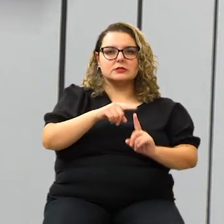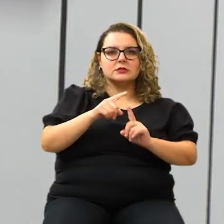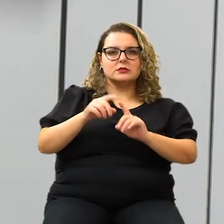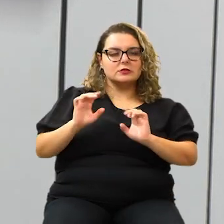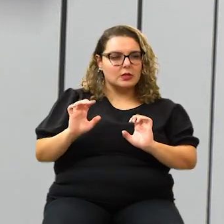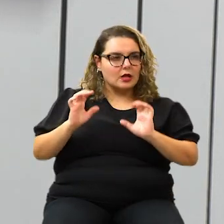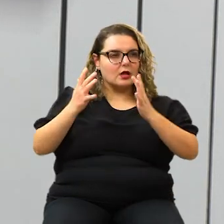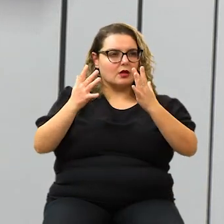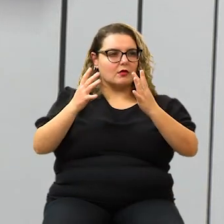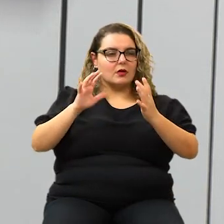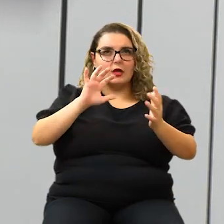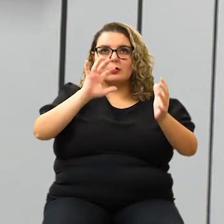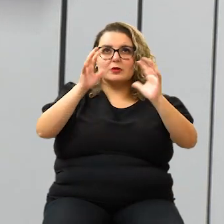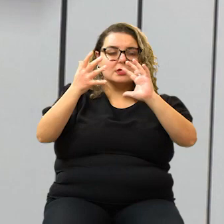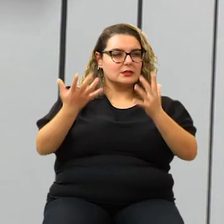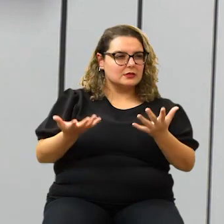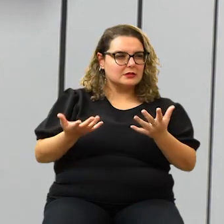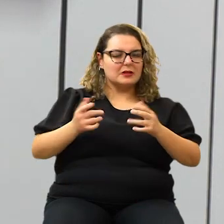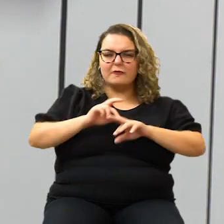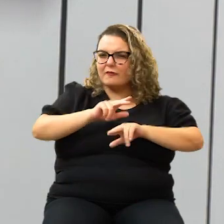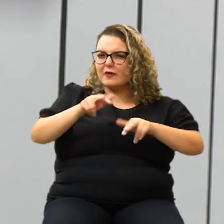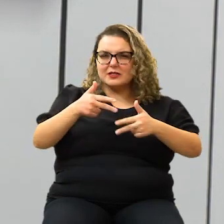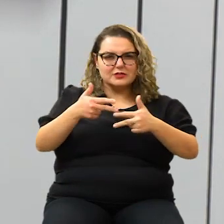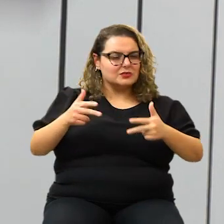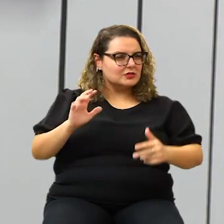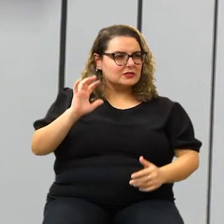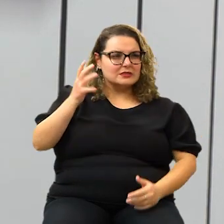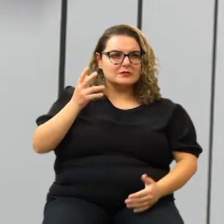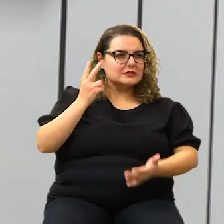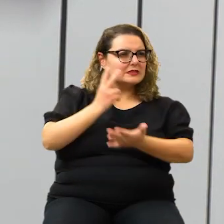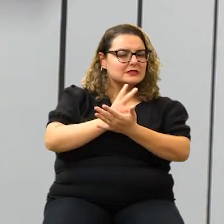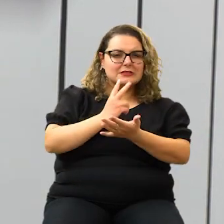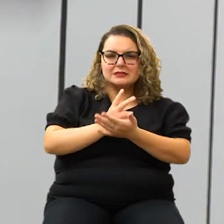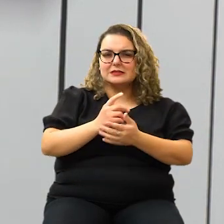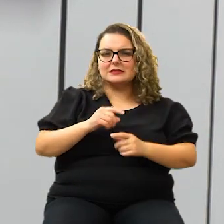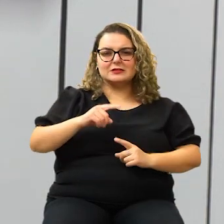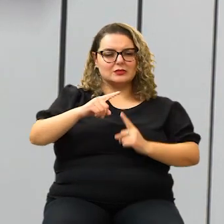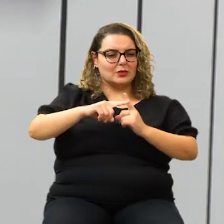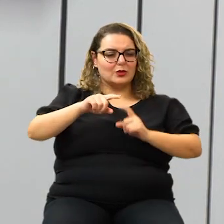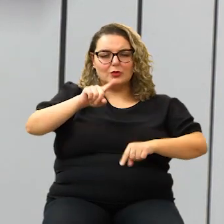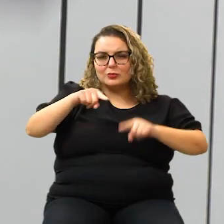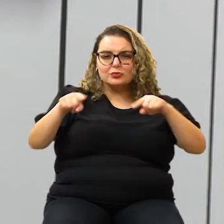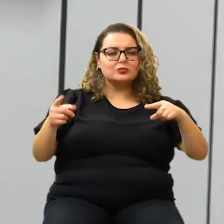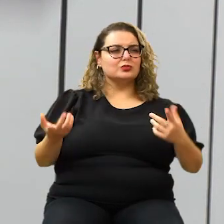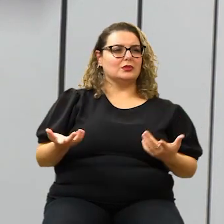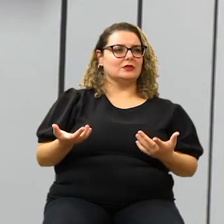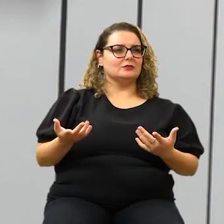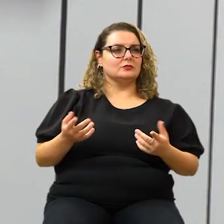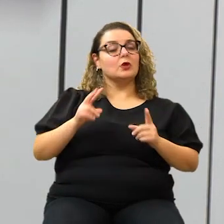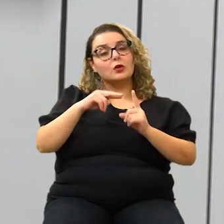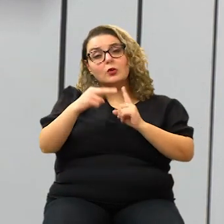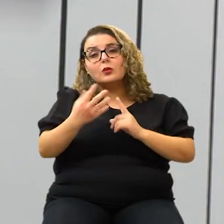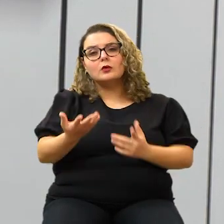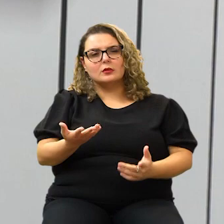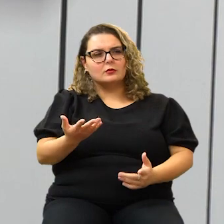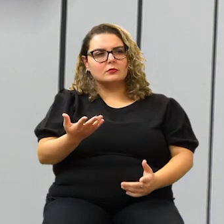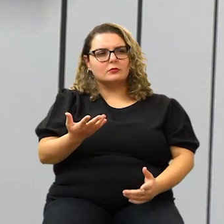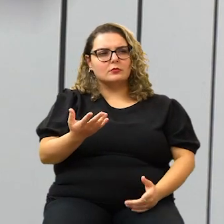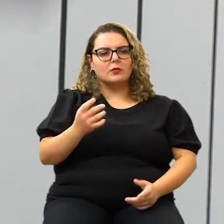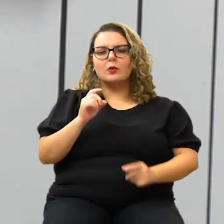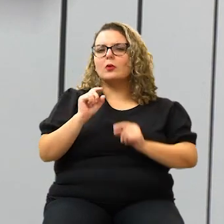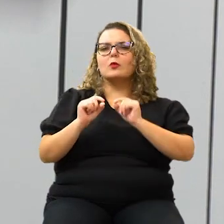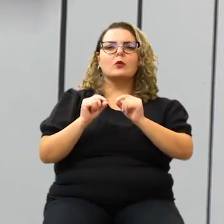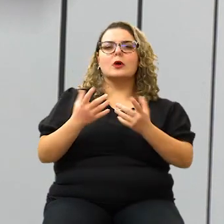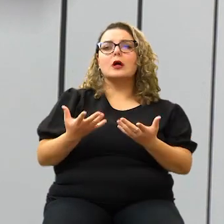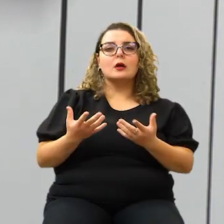de eventos climáticos, né? É tanta coisa acontecendo, o tempo está tão desequilibrado. No seu ponto de vista, a que se